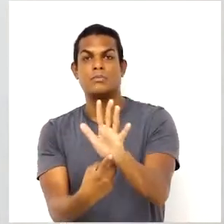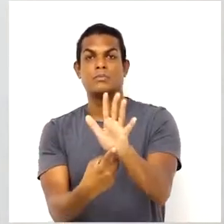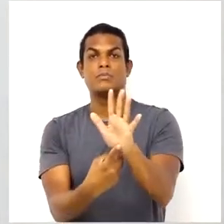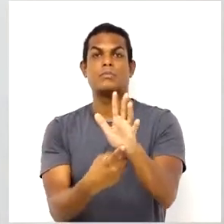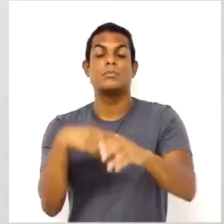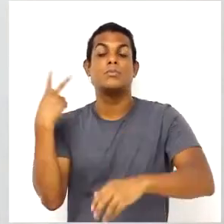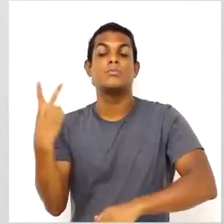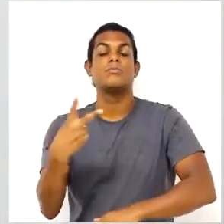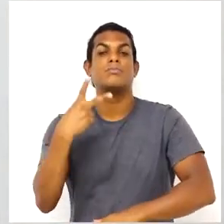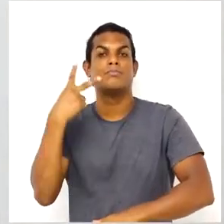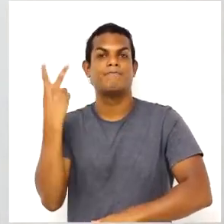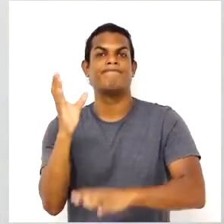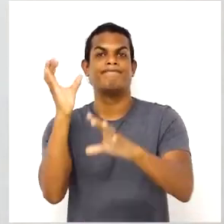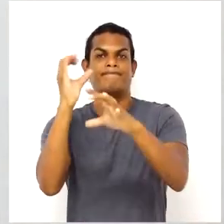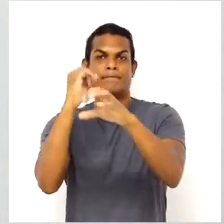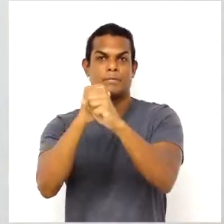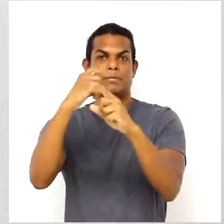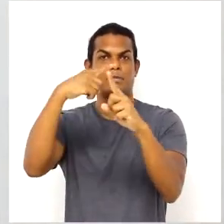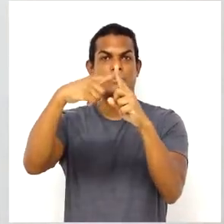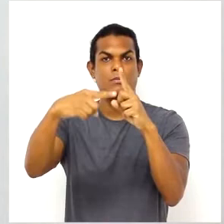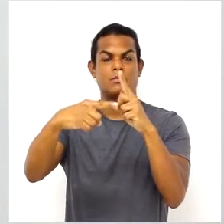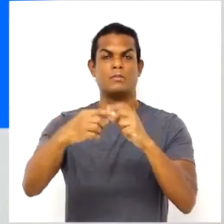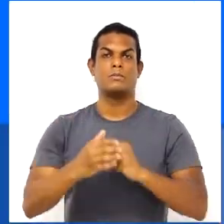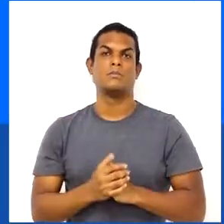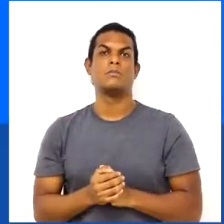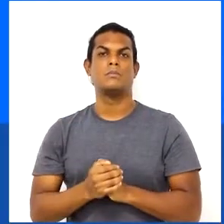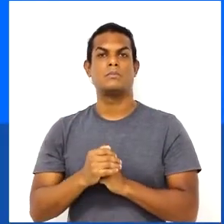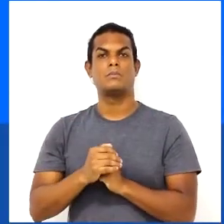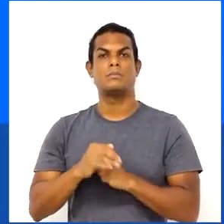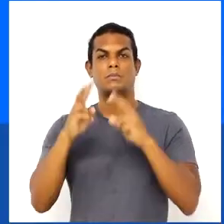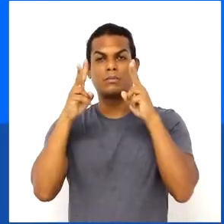da mediana. Observe que na tabela de